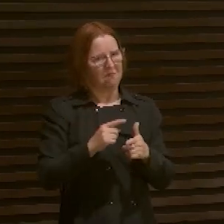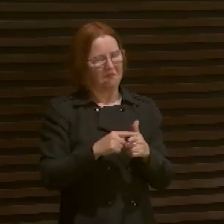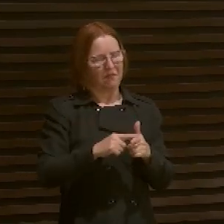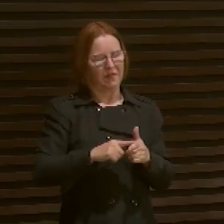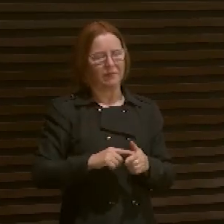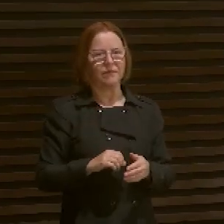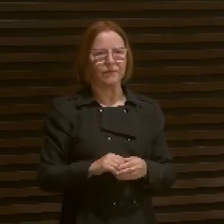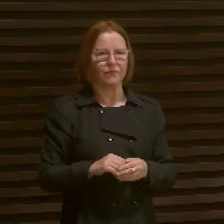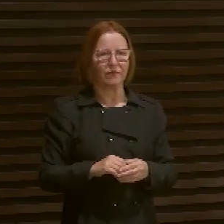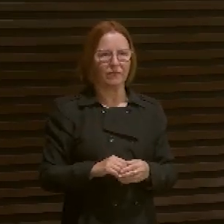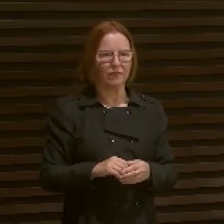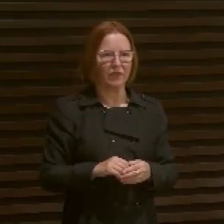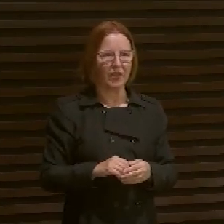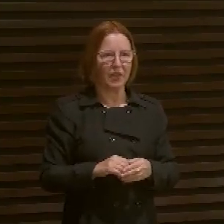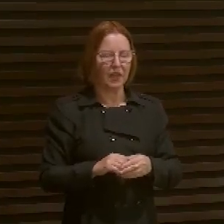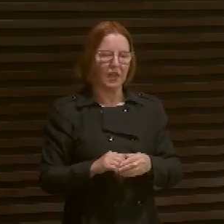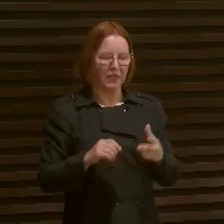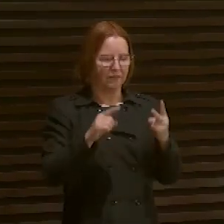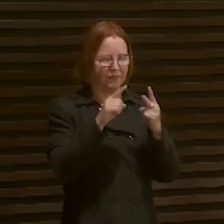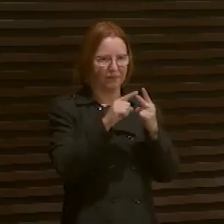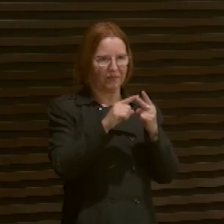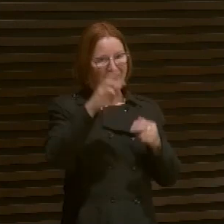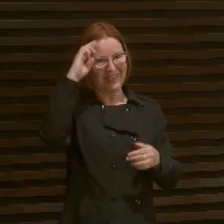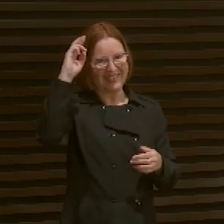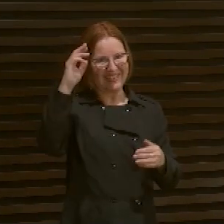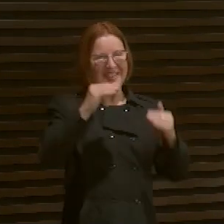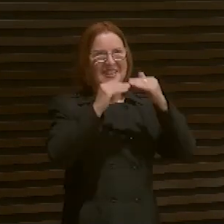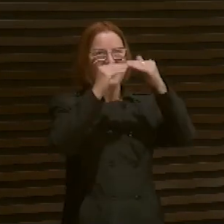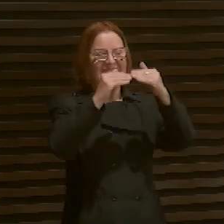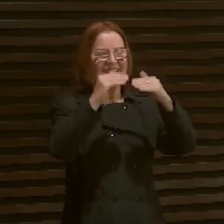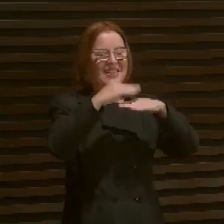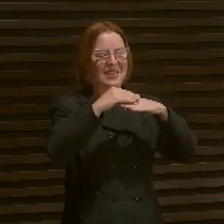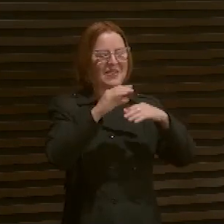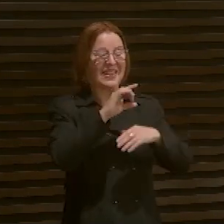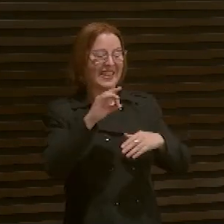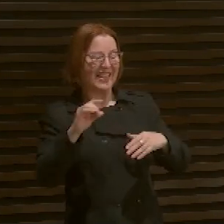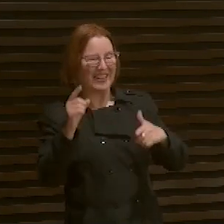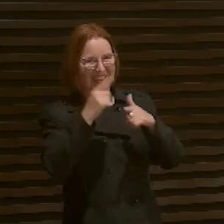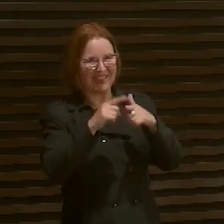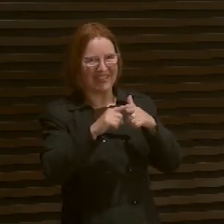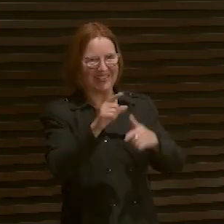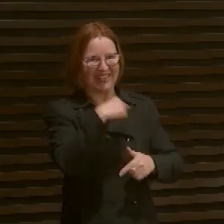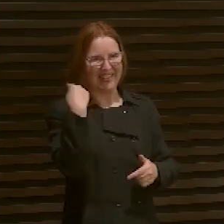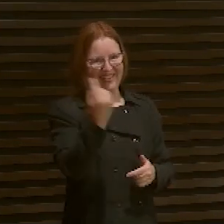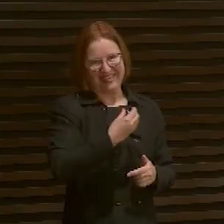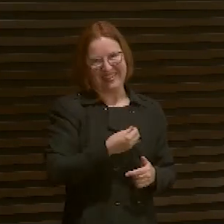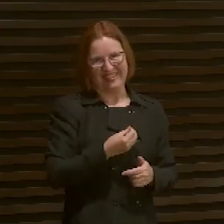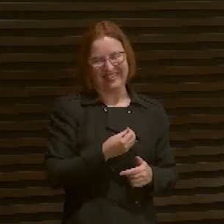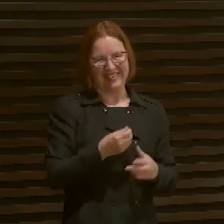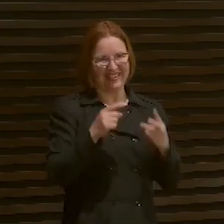Isso não é bíblico. Segundo, o Senhor é soberano sobre cada uma das tempestades da nossa vida.